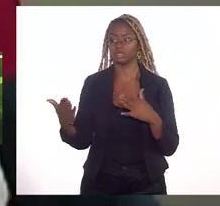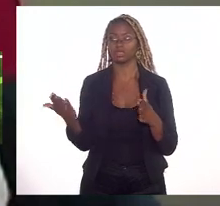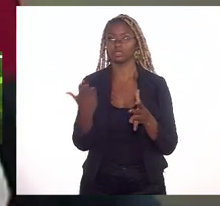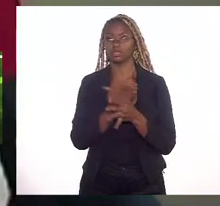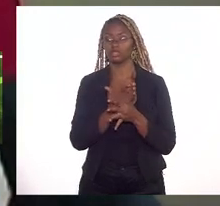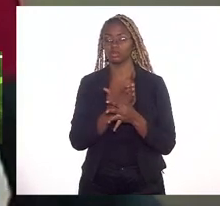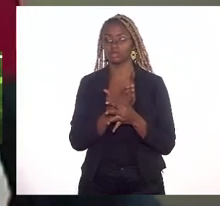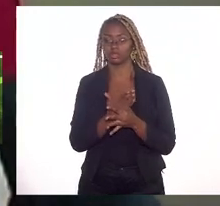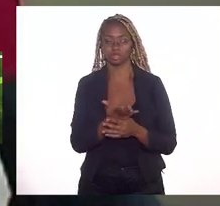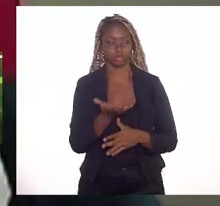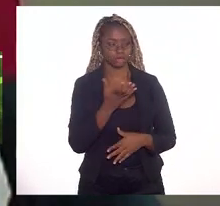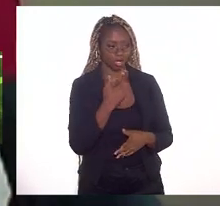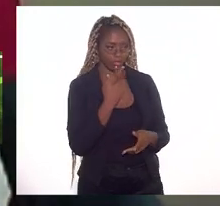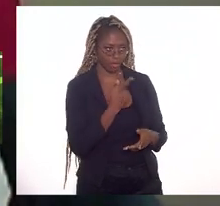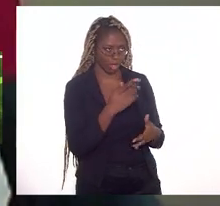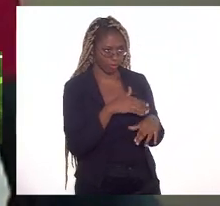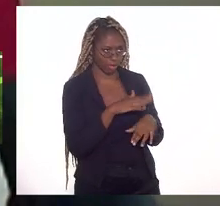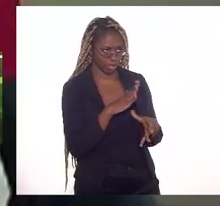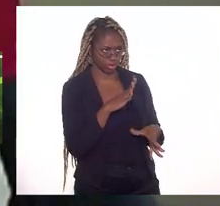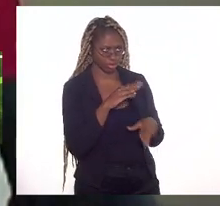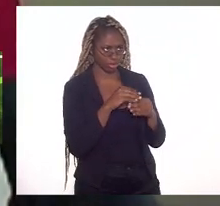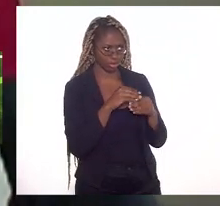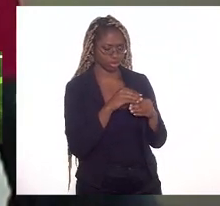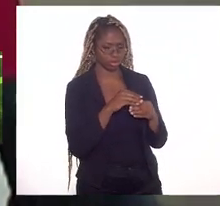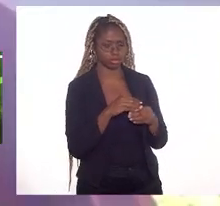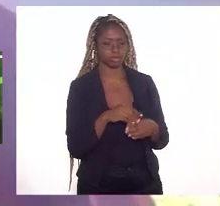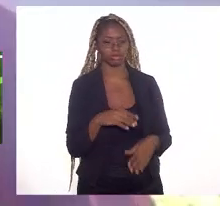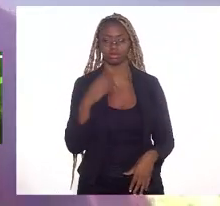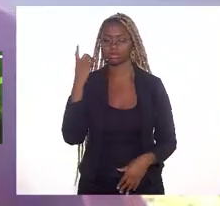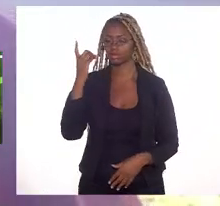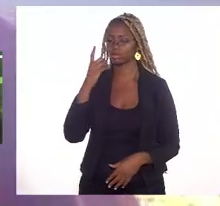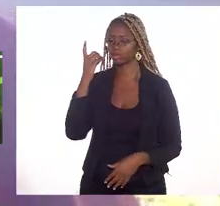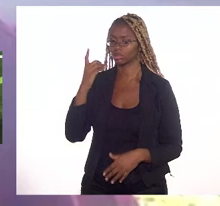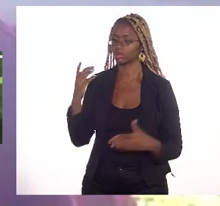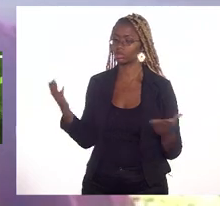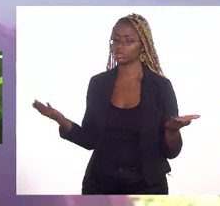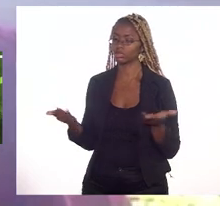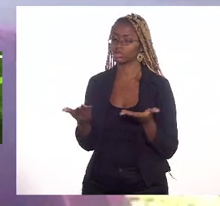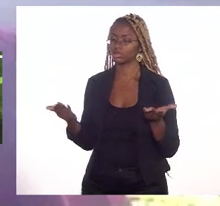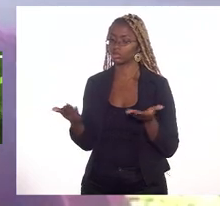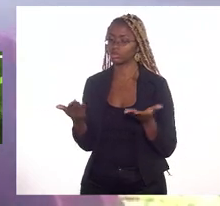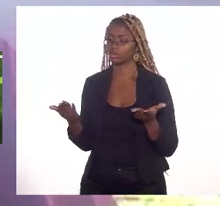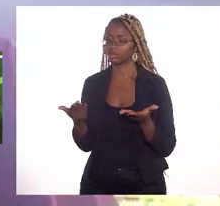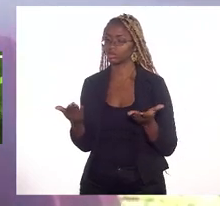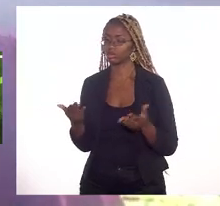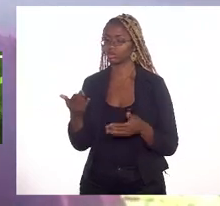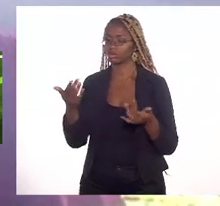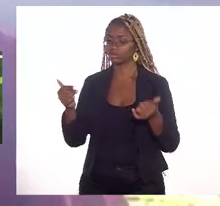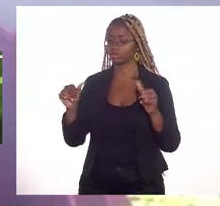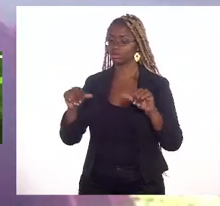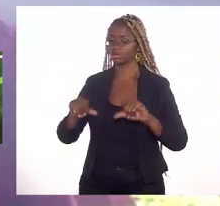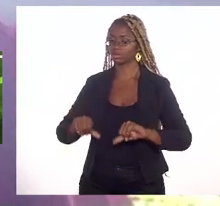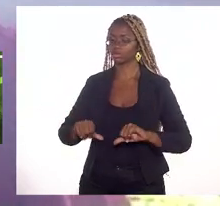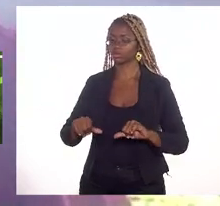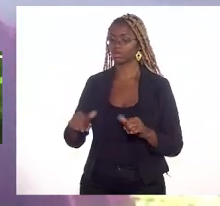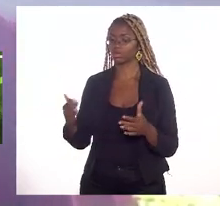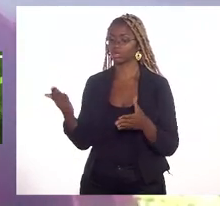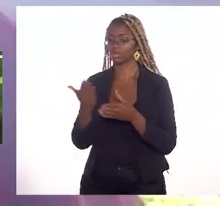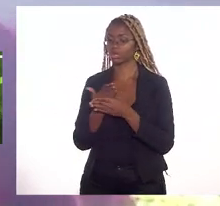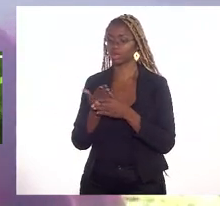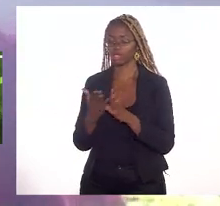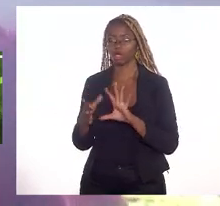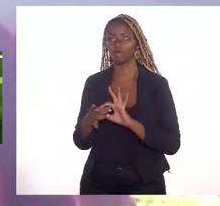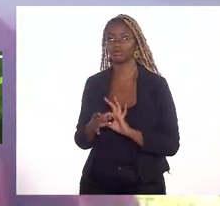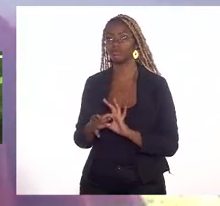quer contribuir com mais alguma coisa. Deputada, hoje o maior entrave, os processos estão disponíveis, a gente